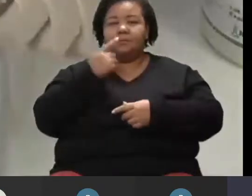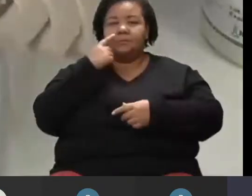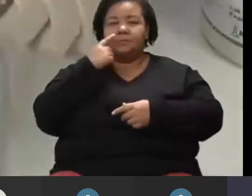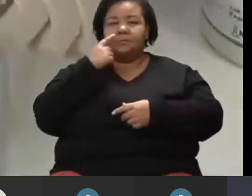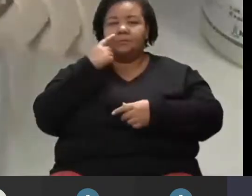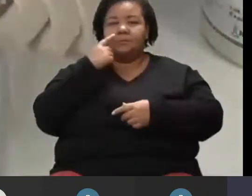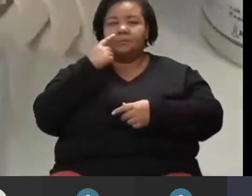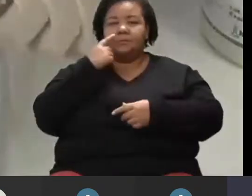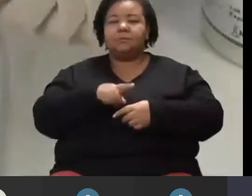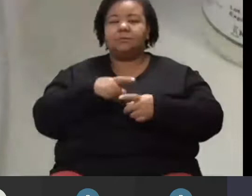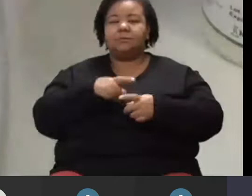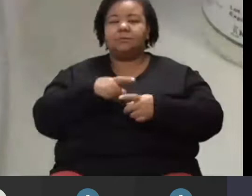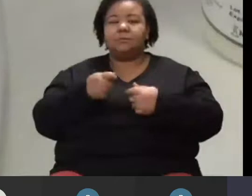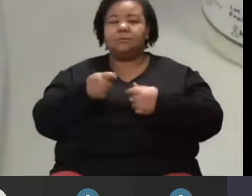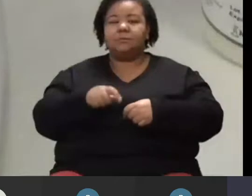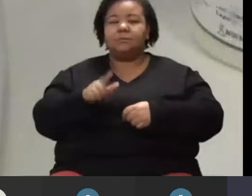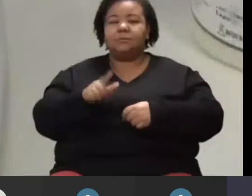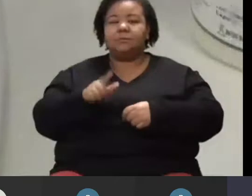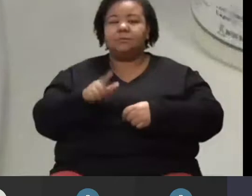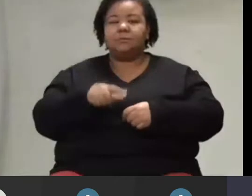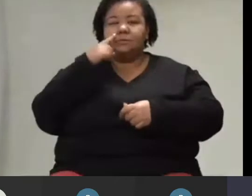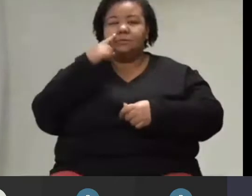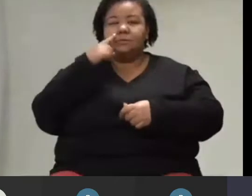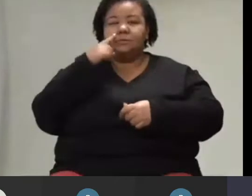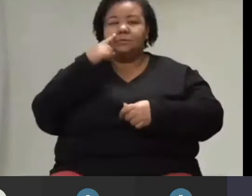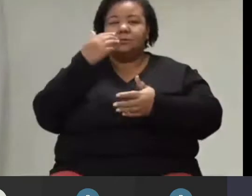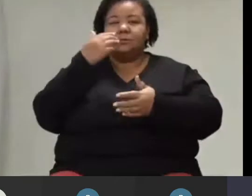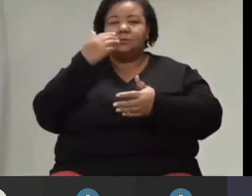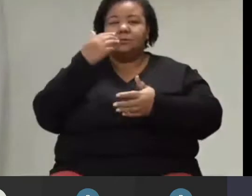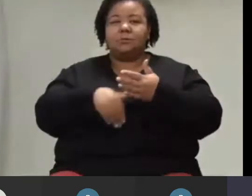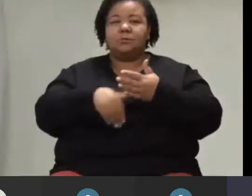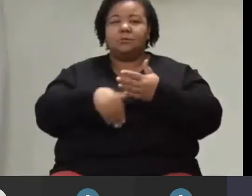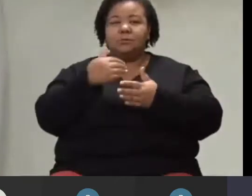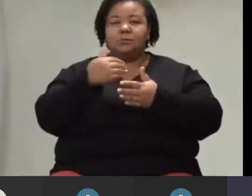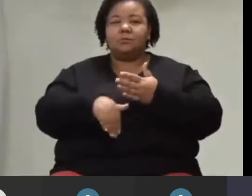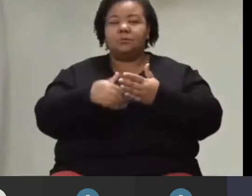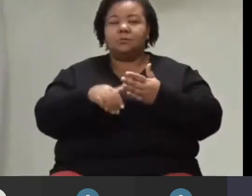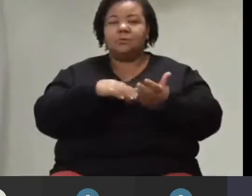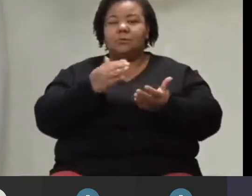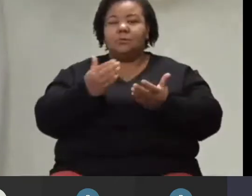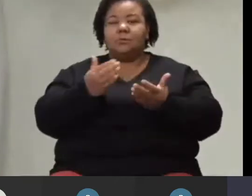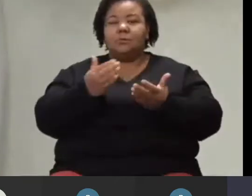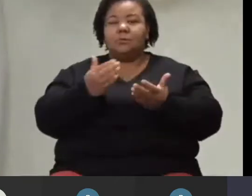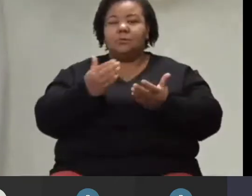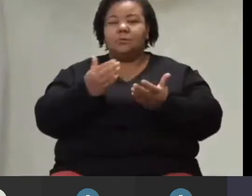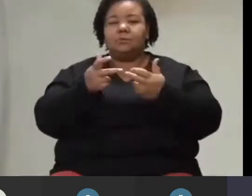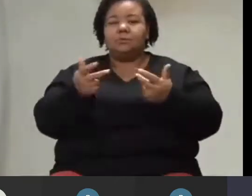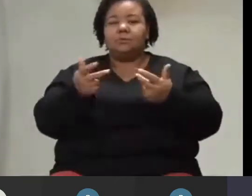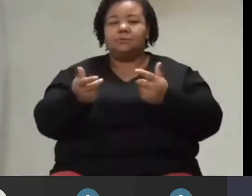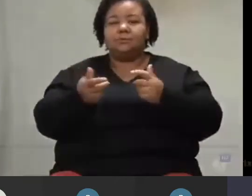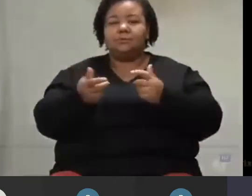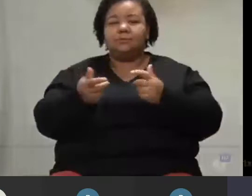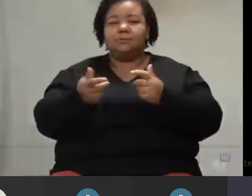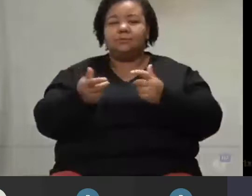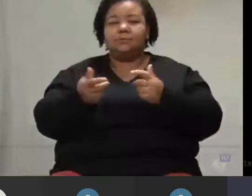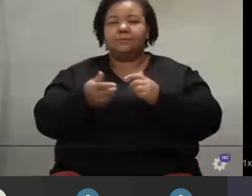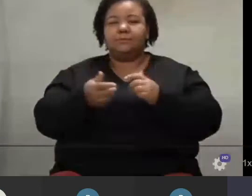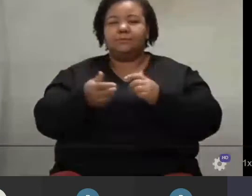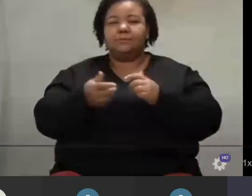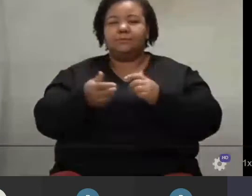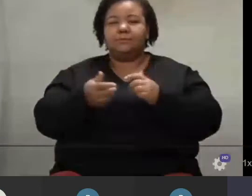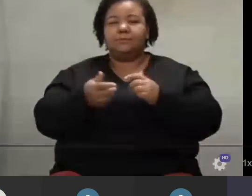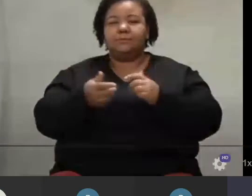e você precisa, então, tarar para descontar o peso do objeto do seu meio de cultura. E aí, então, você vai fazer os cálculos,